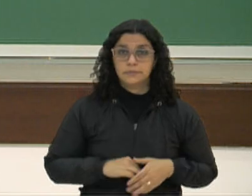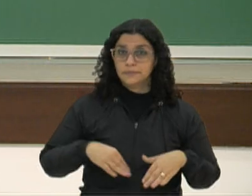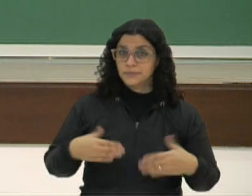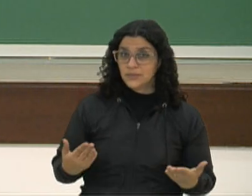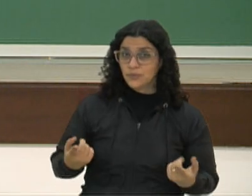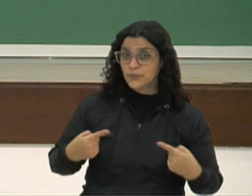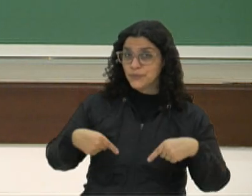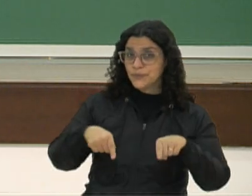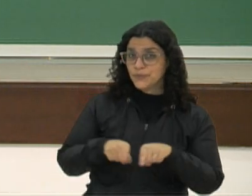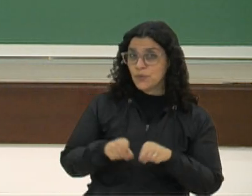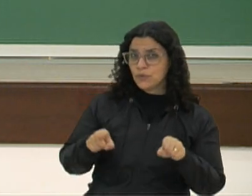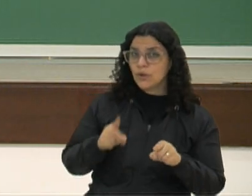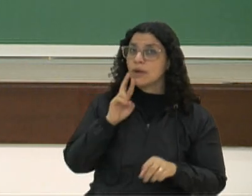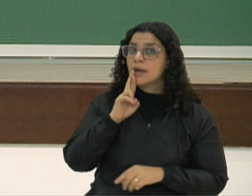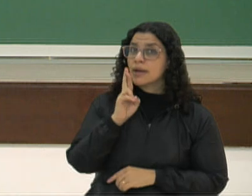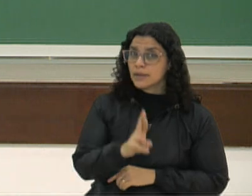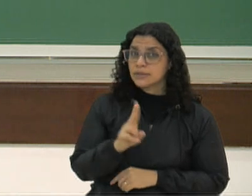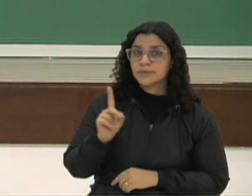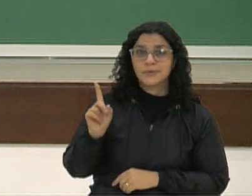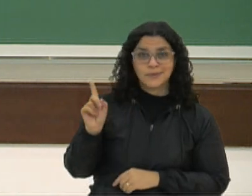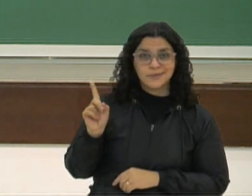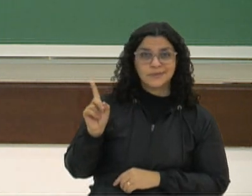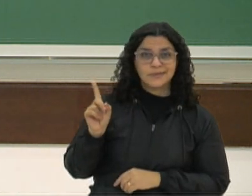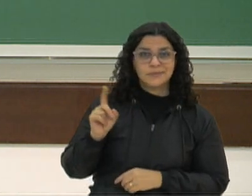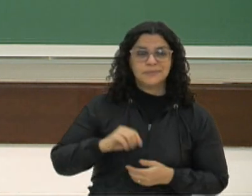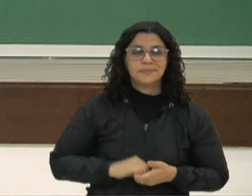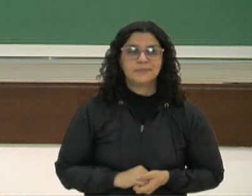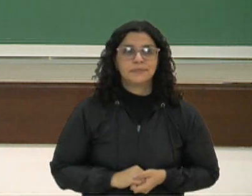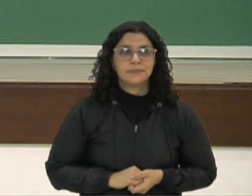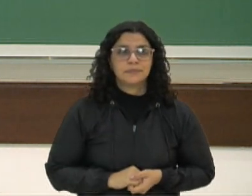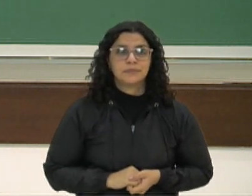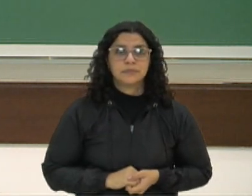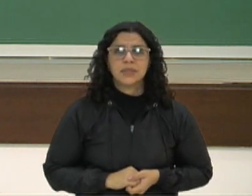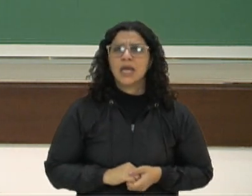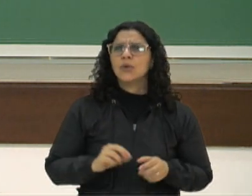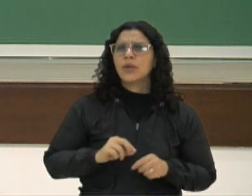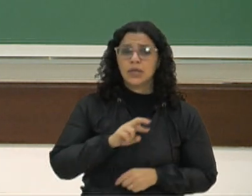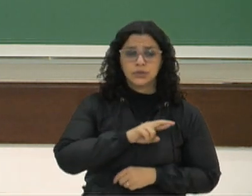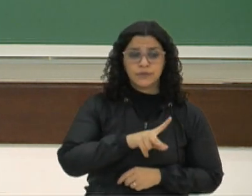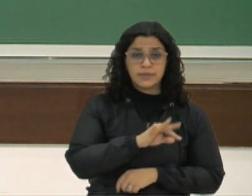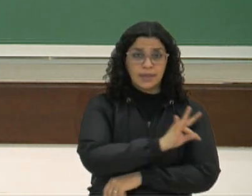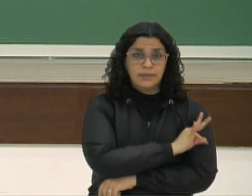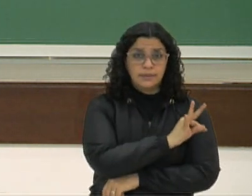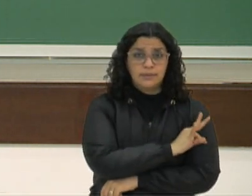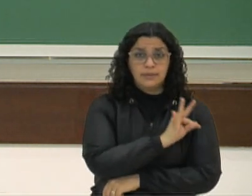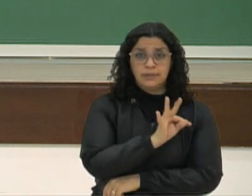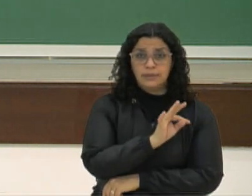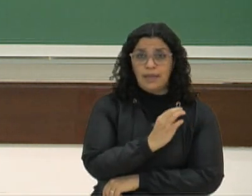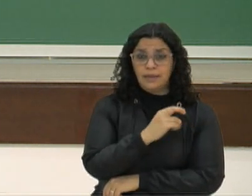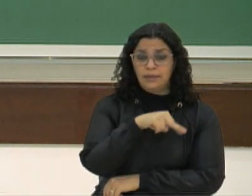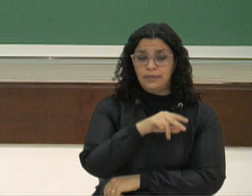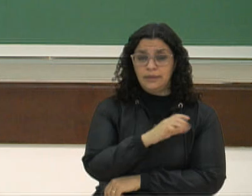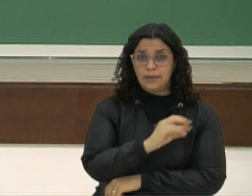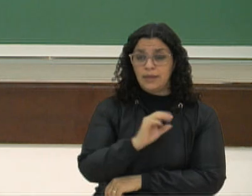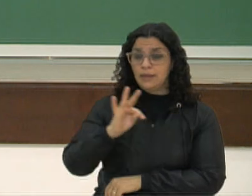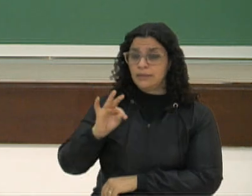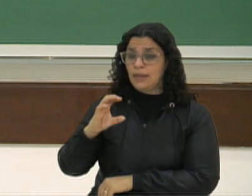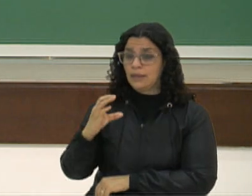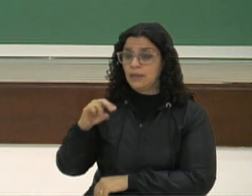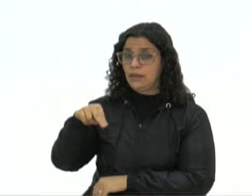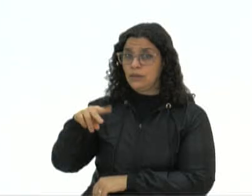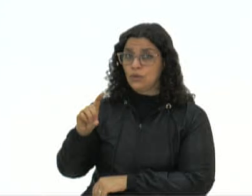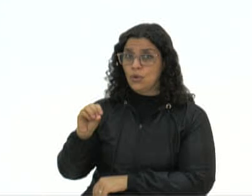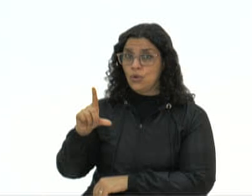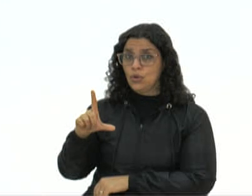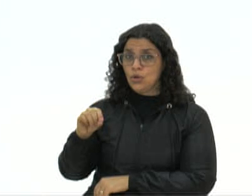Aí, galera, estamos de volta. Vamos à resposta do nosso exercício número 3. Escreva a diferença entre técnica e tecnologia.